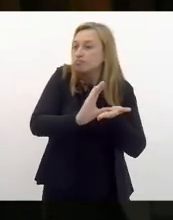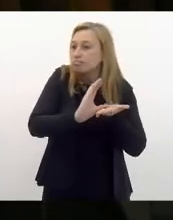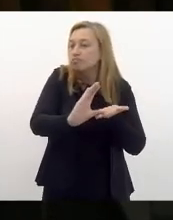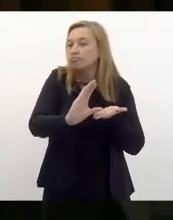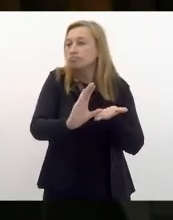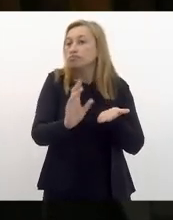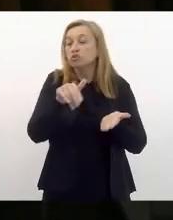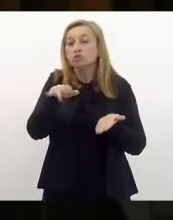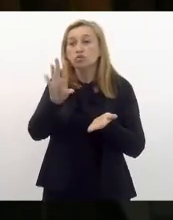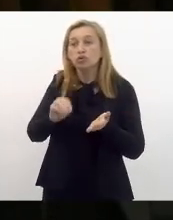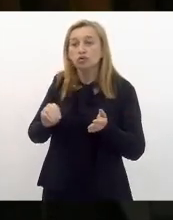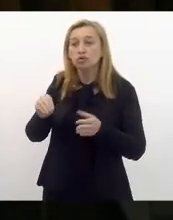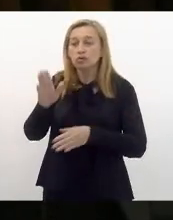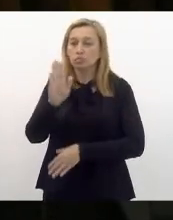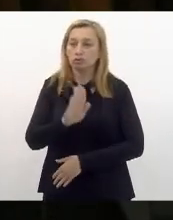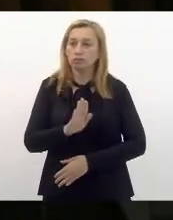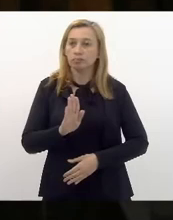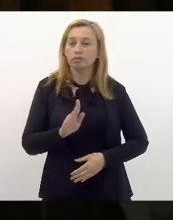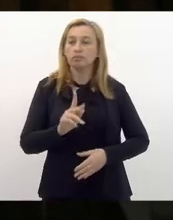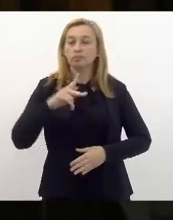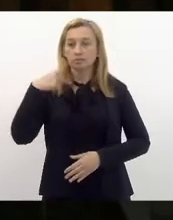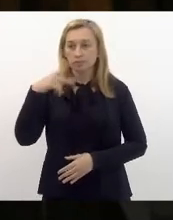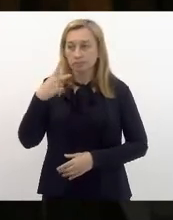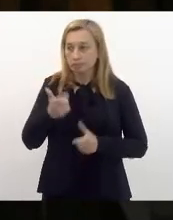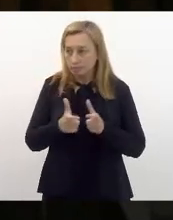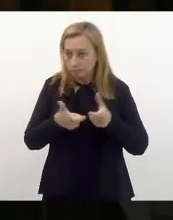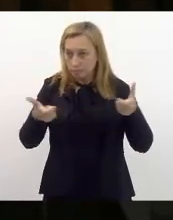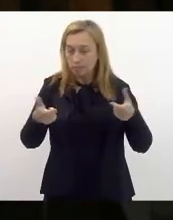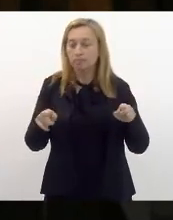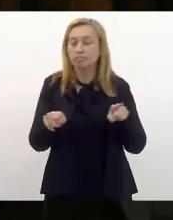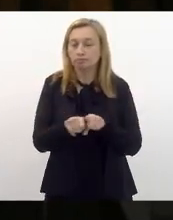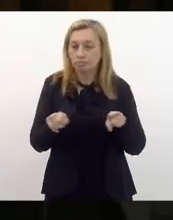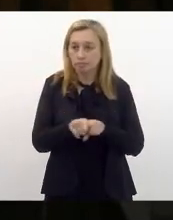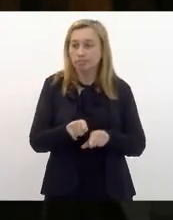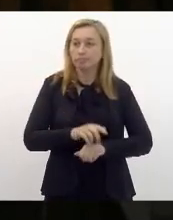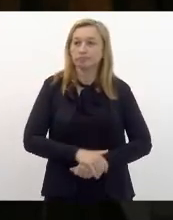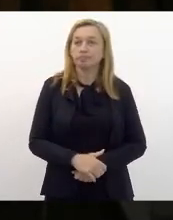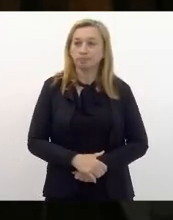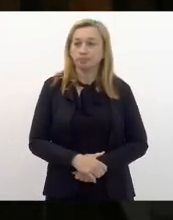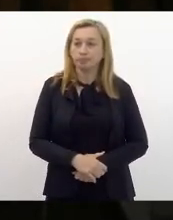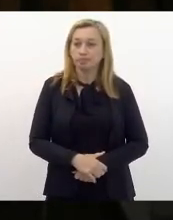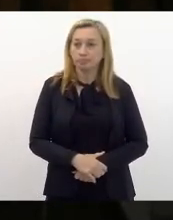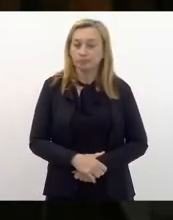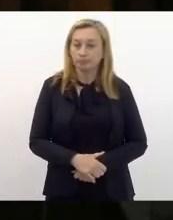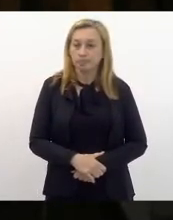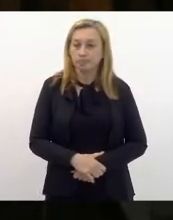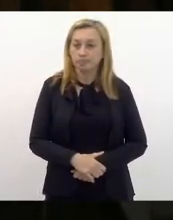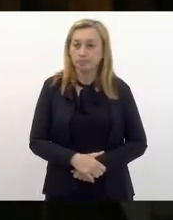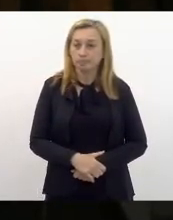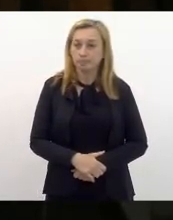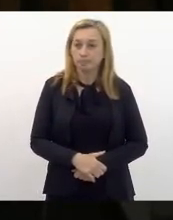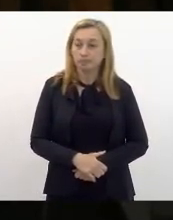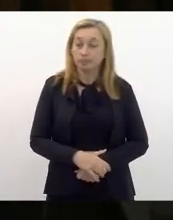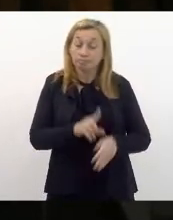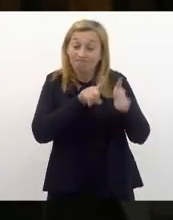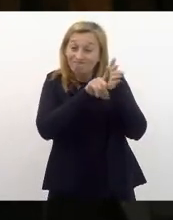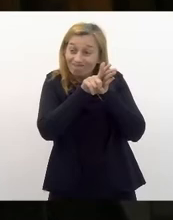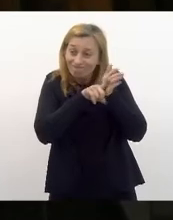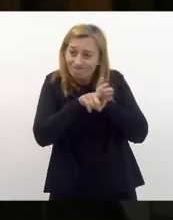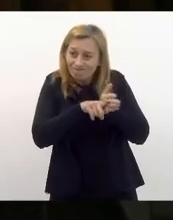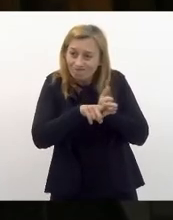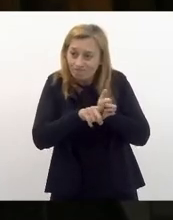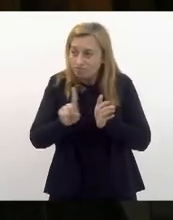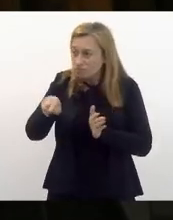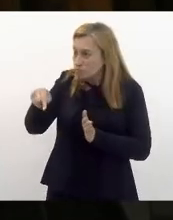do fundo partidário estão gigantescos também e você vai analisar